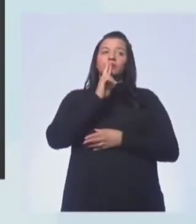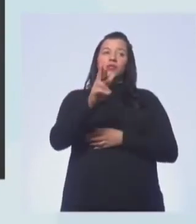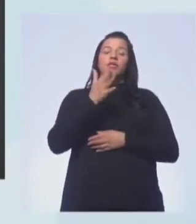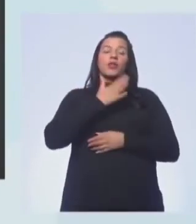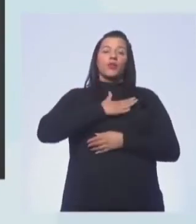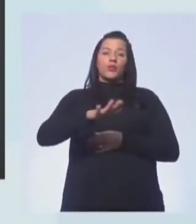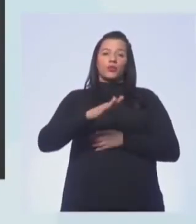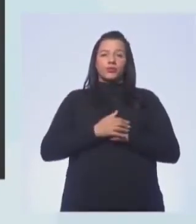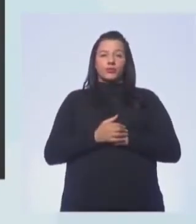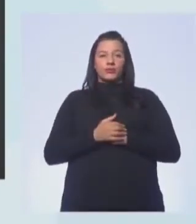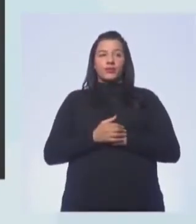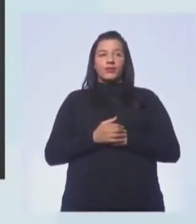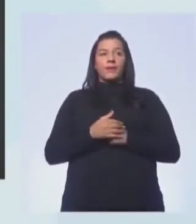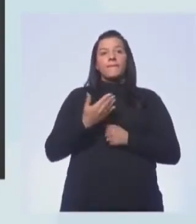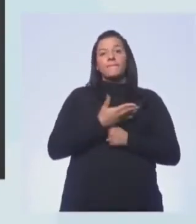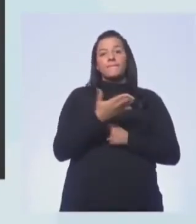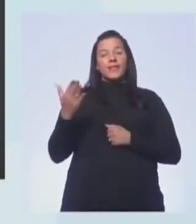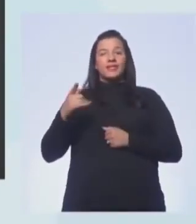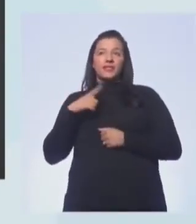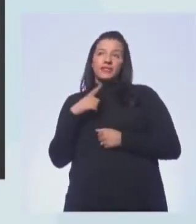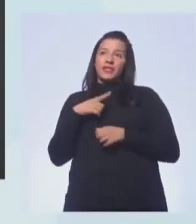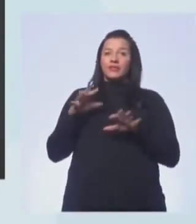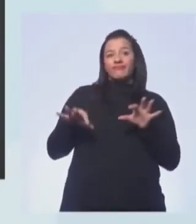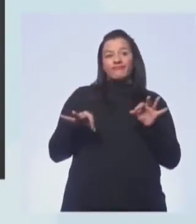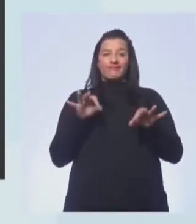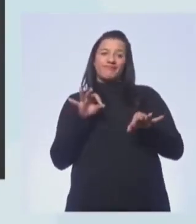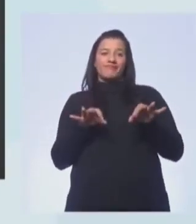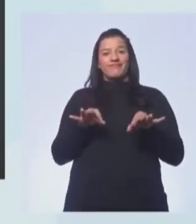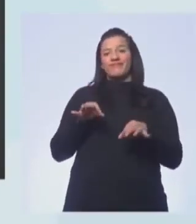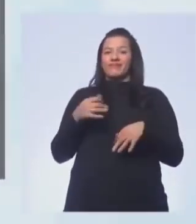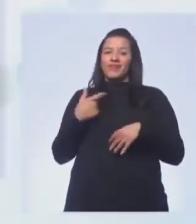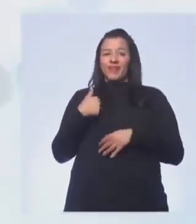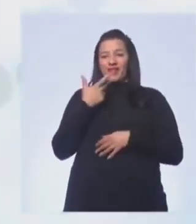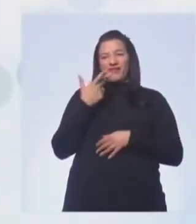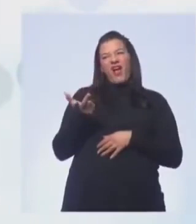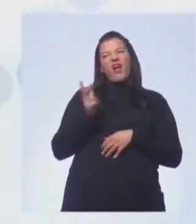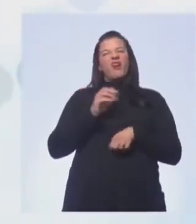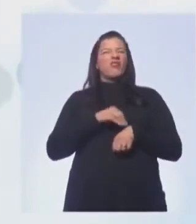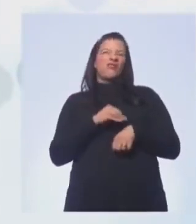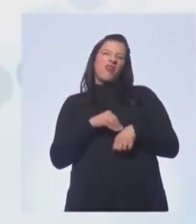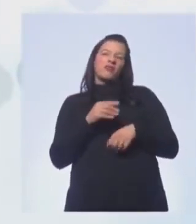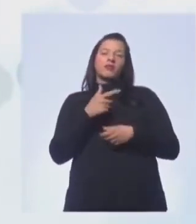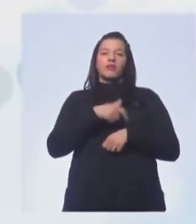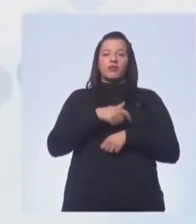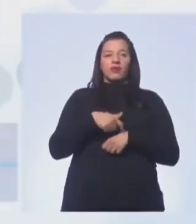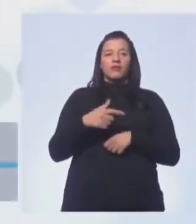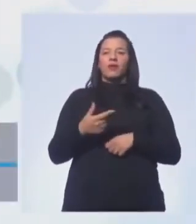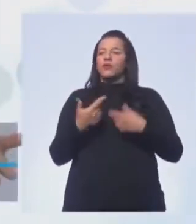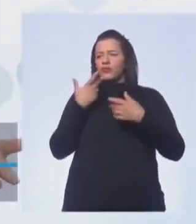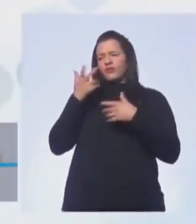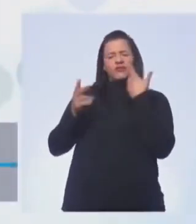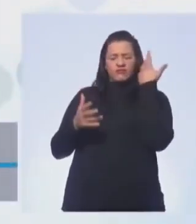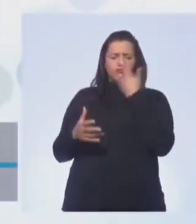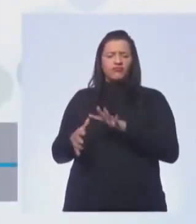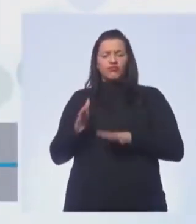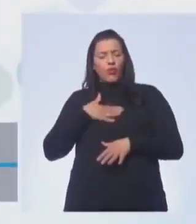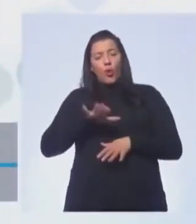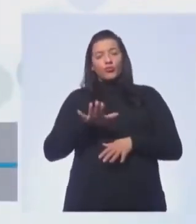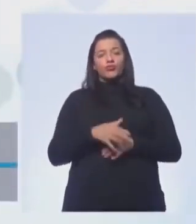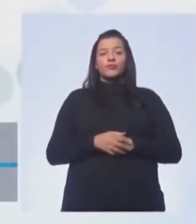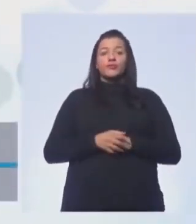gosto de ler. Mas uns são mais polidos, né? Não fica e fala, chato. falta tempo, senão eu leria. E o outro fala, não gosto de ler, não leio porque eu não gosto